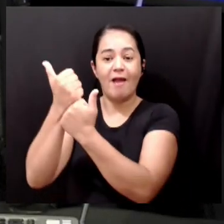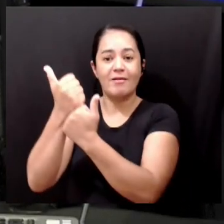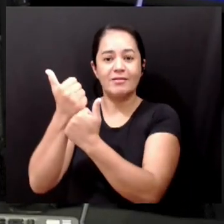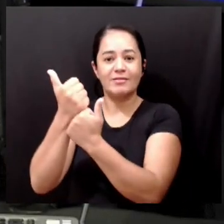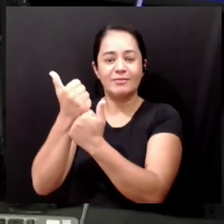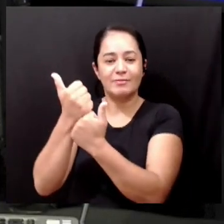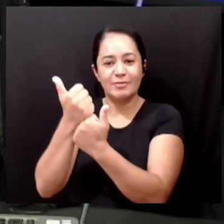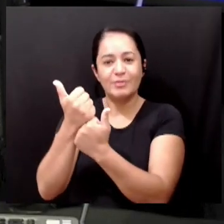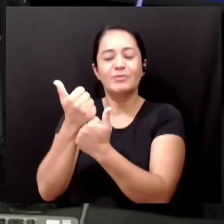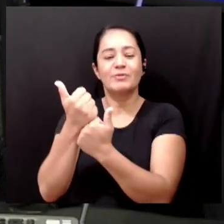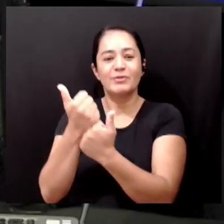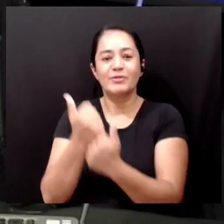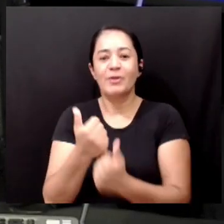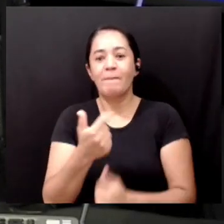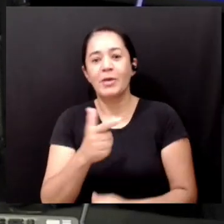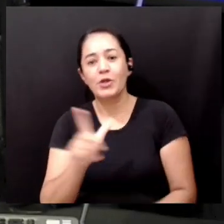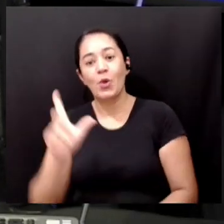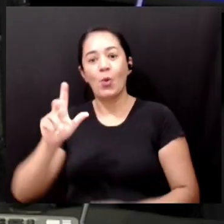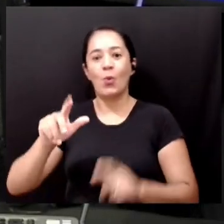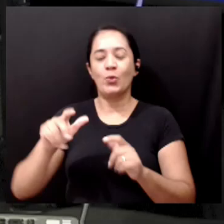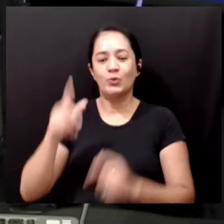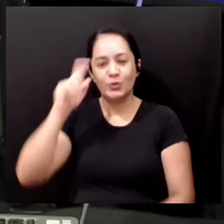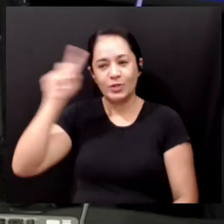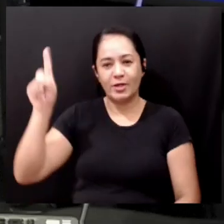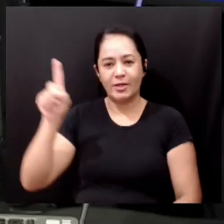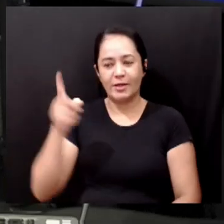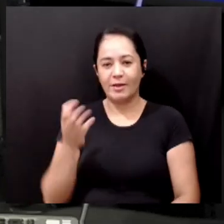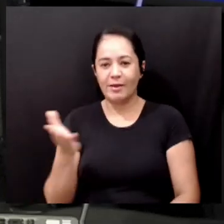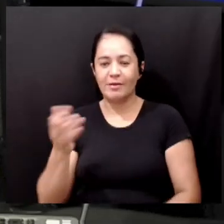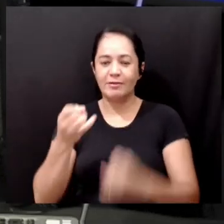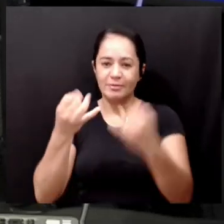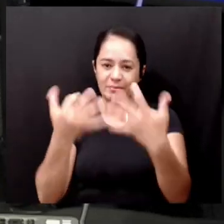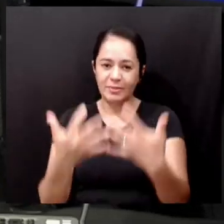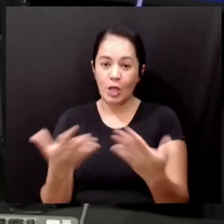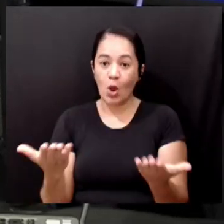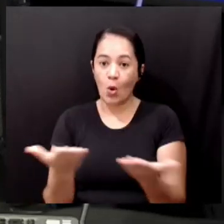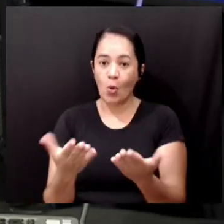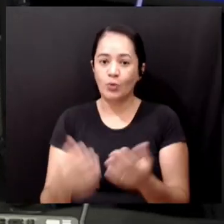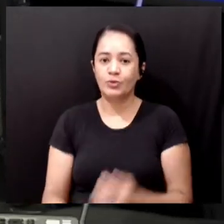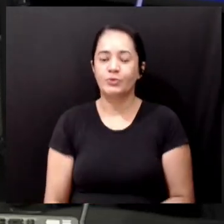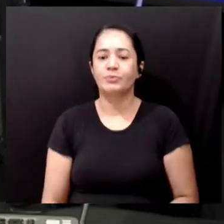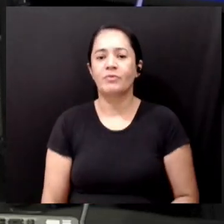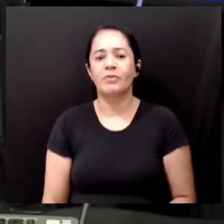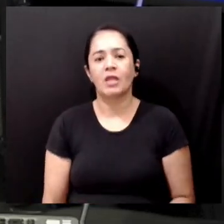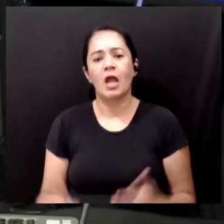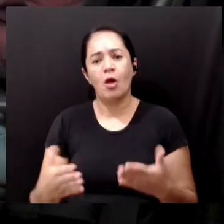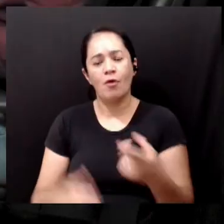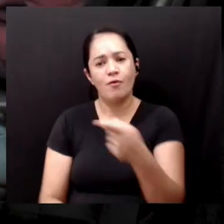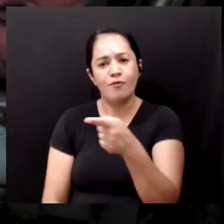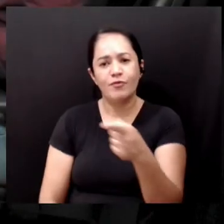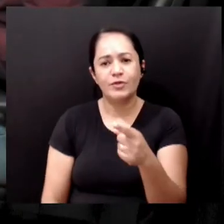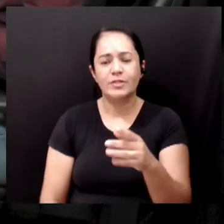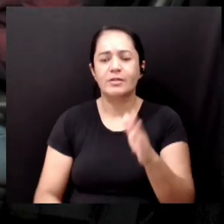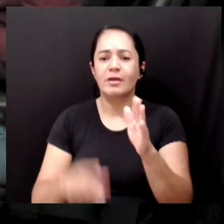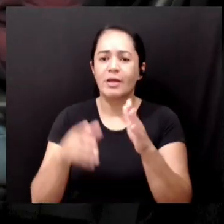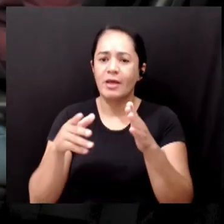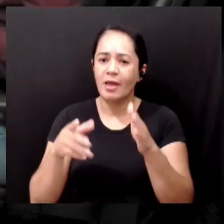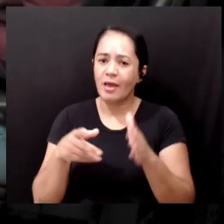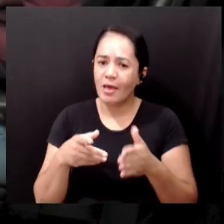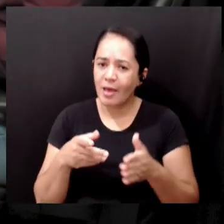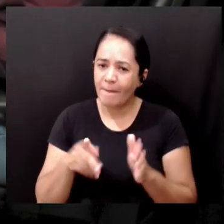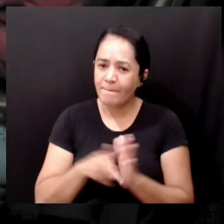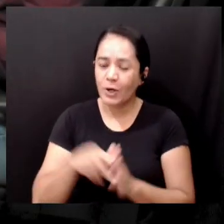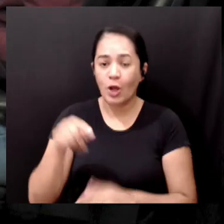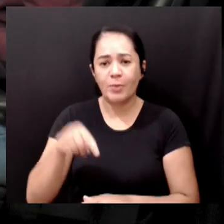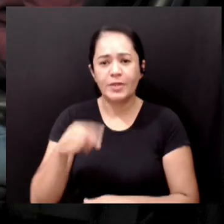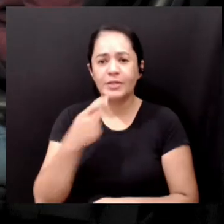próximo episódio, porque agora a gente quer saber um pouquinho. Guilherme, me conta, você é de Campinas, você veio para cá, qual que é a